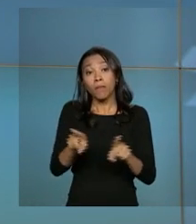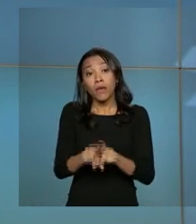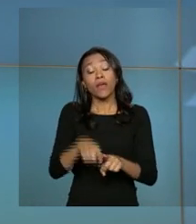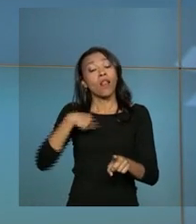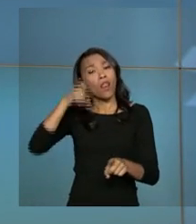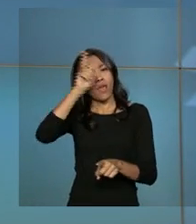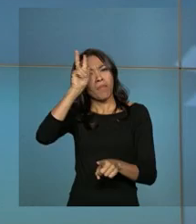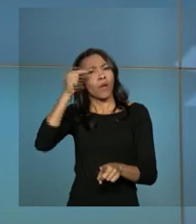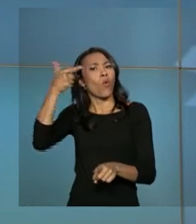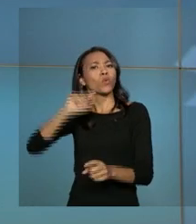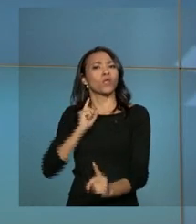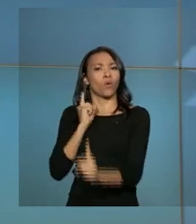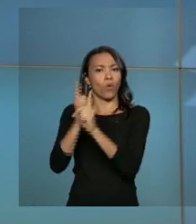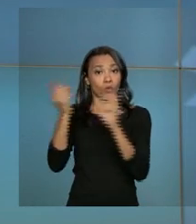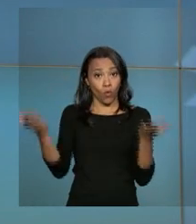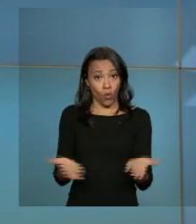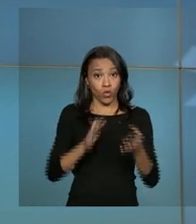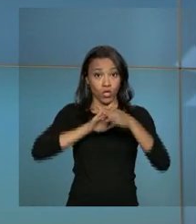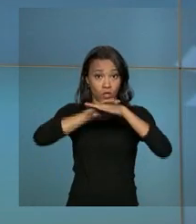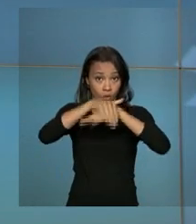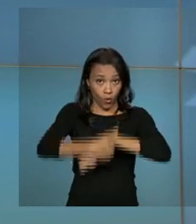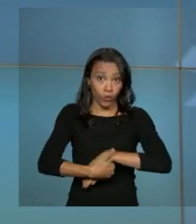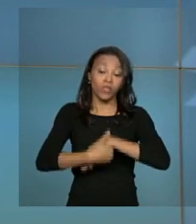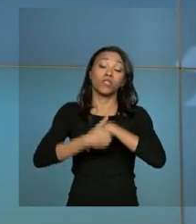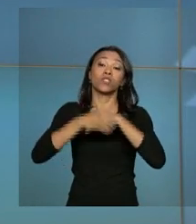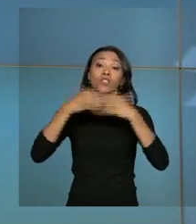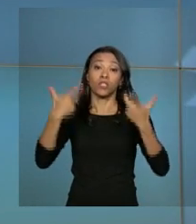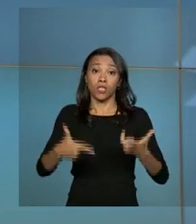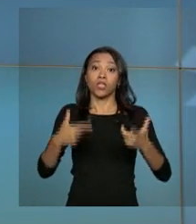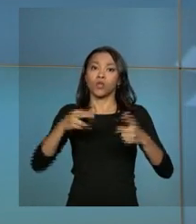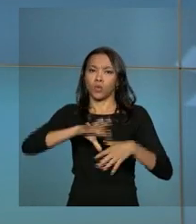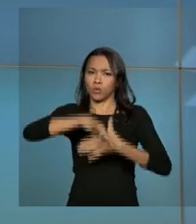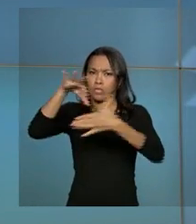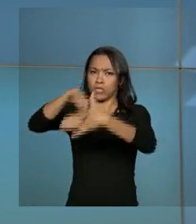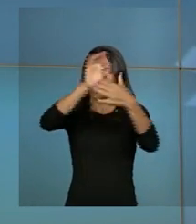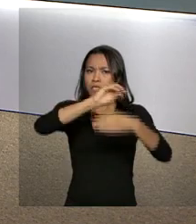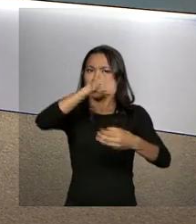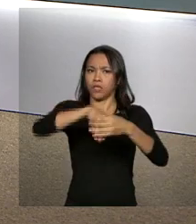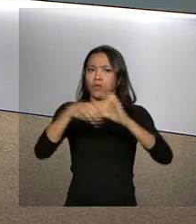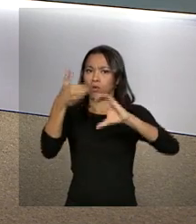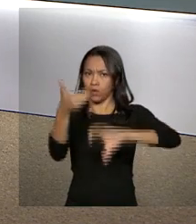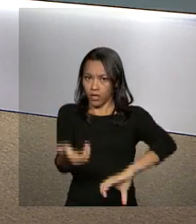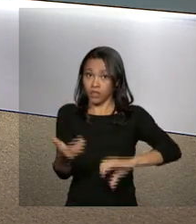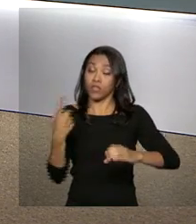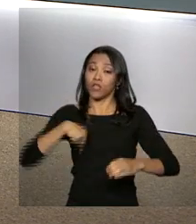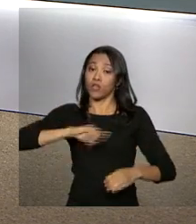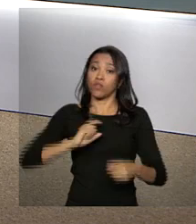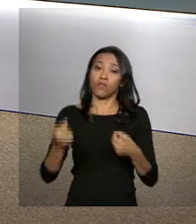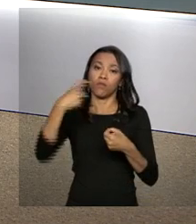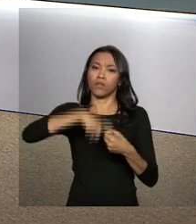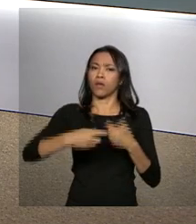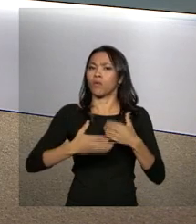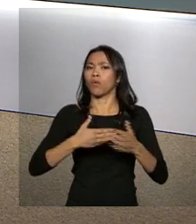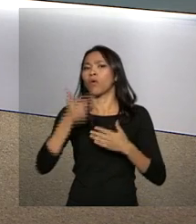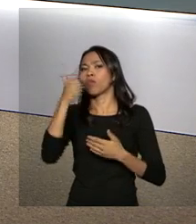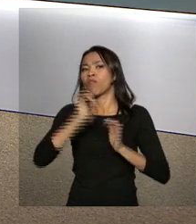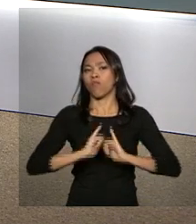encontro da presidenta Dilma hoje à noite com as lideranças do Congresso no Palácio da Alvorada. E nós podemos voltar a qualquer